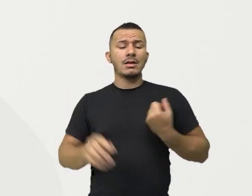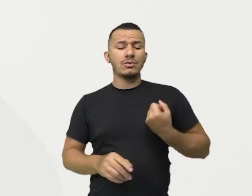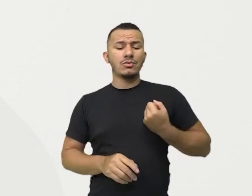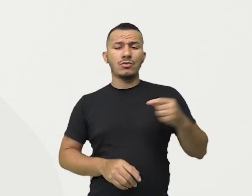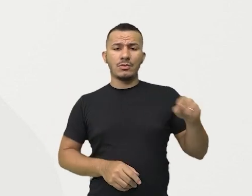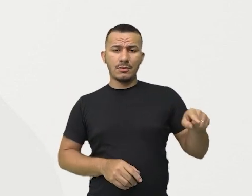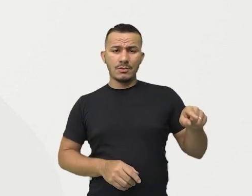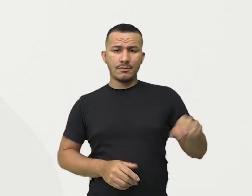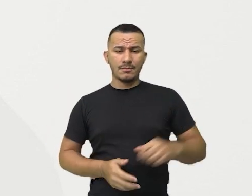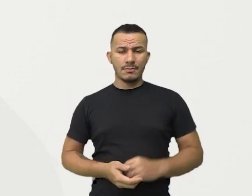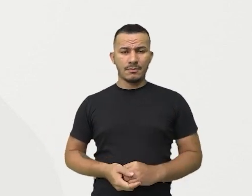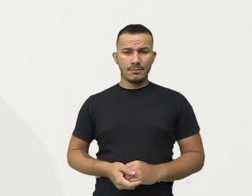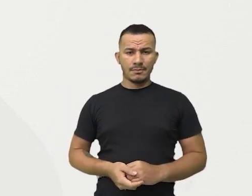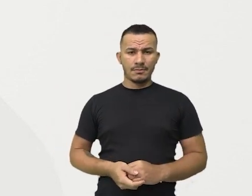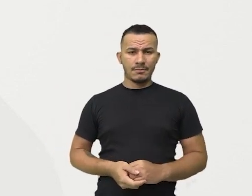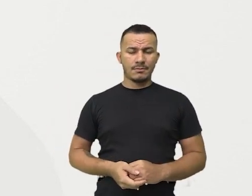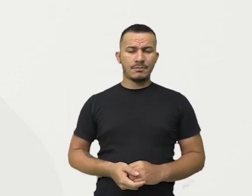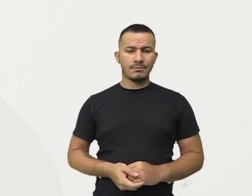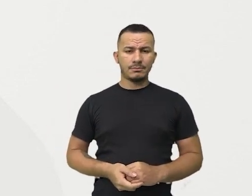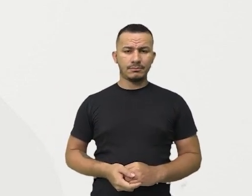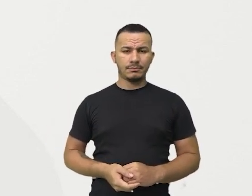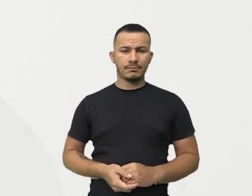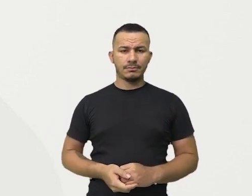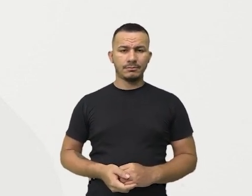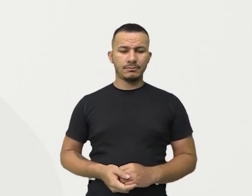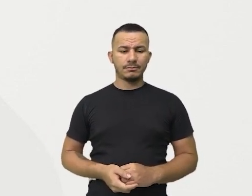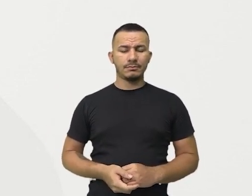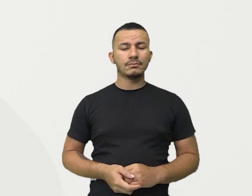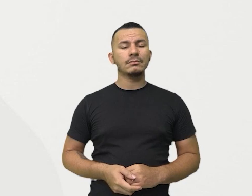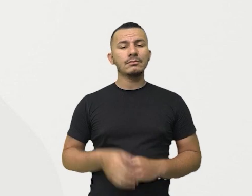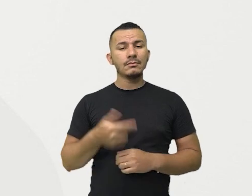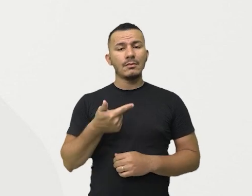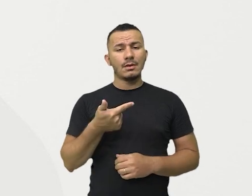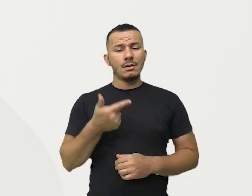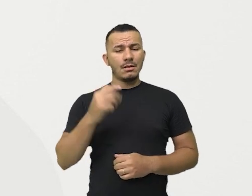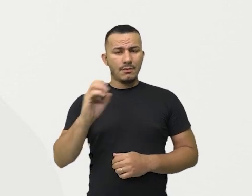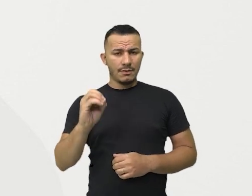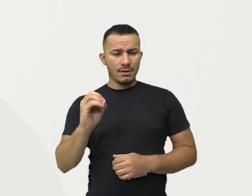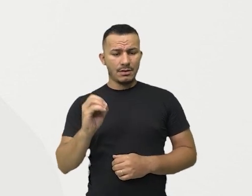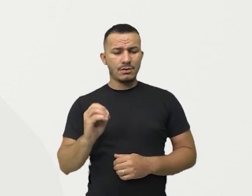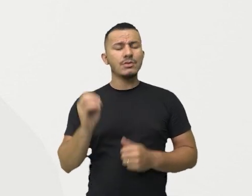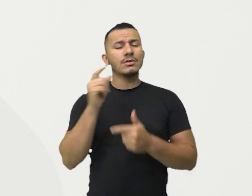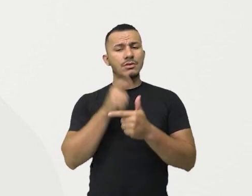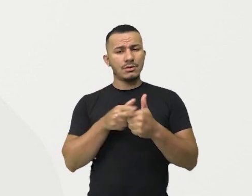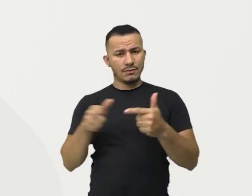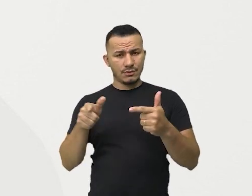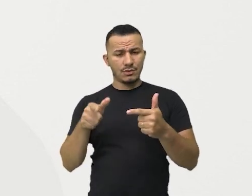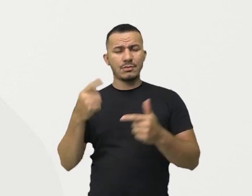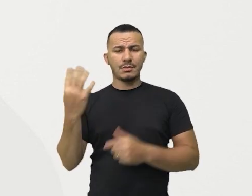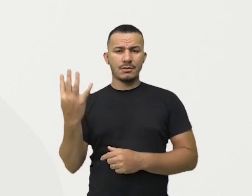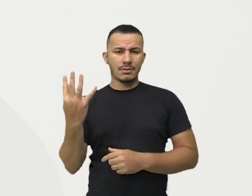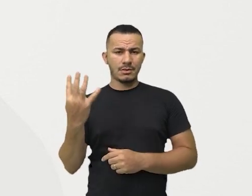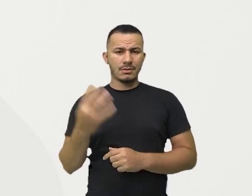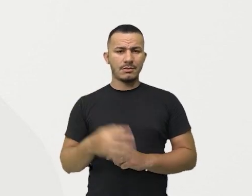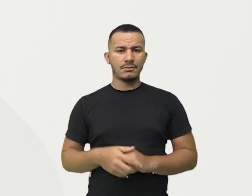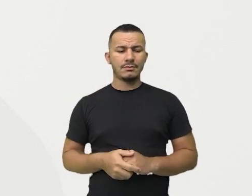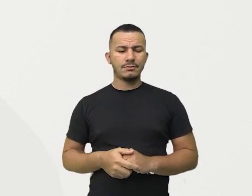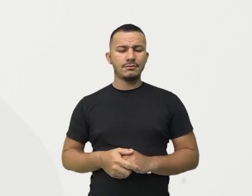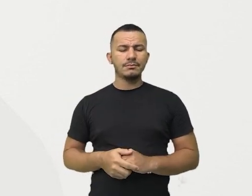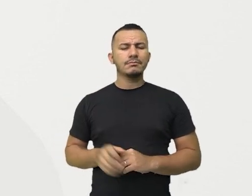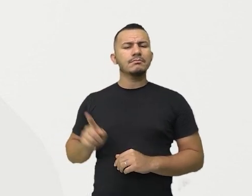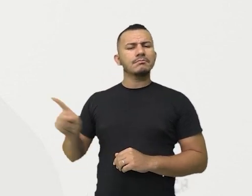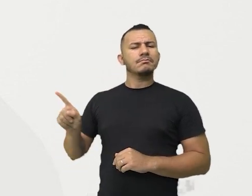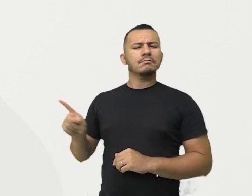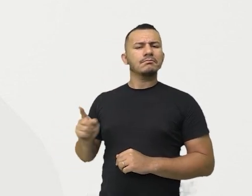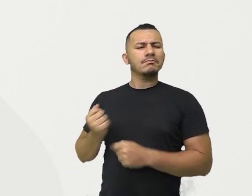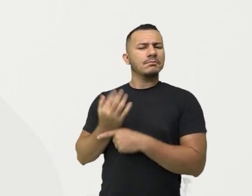essa divisão? Atenção, eu tenho 20, vamos lá assim, ó, 20 dividido para 4. Que fração